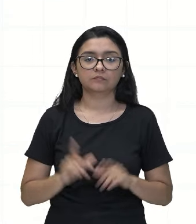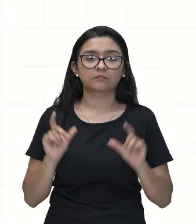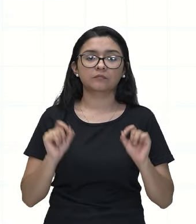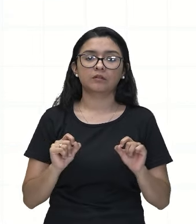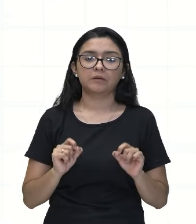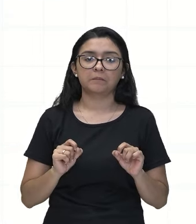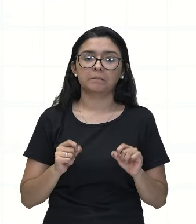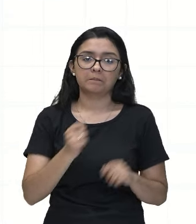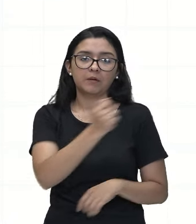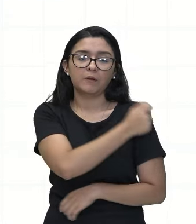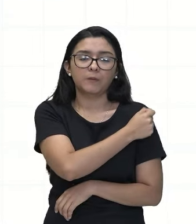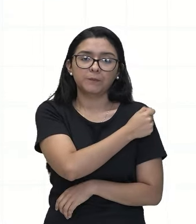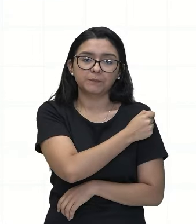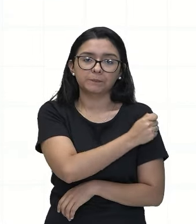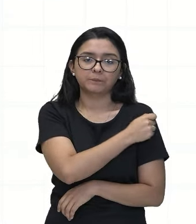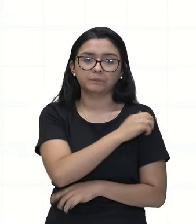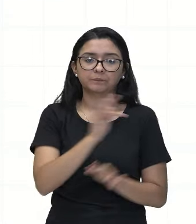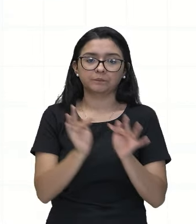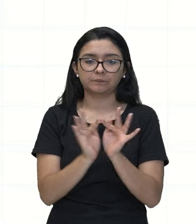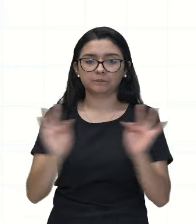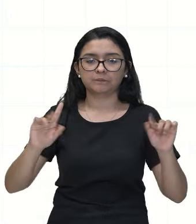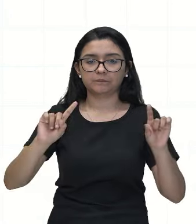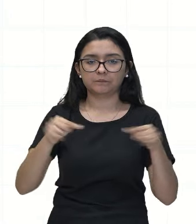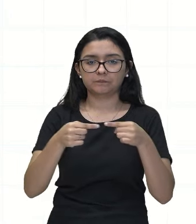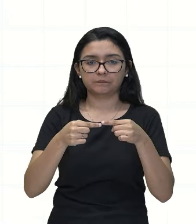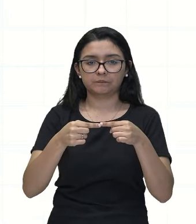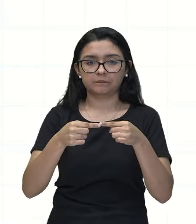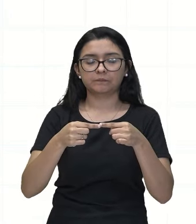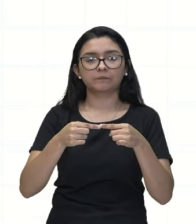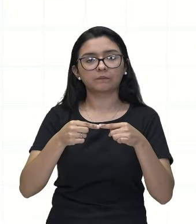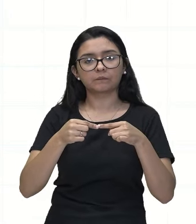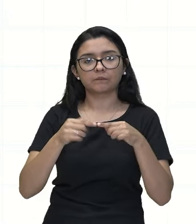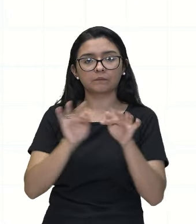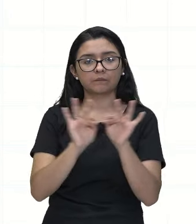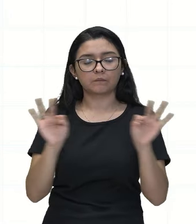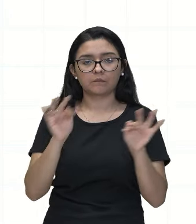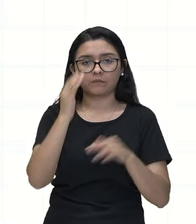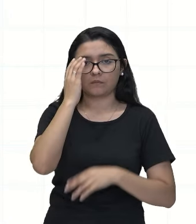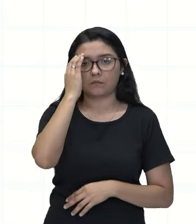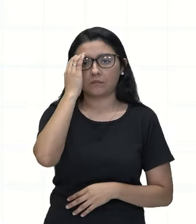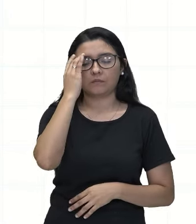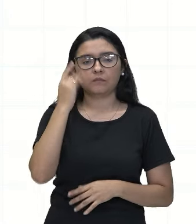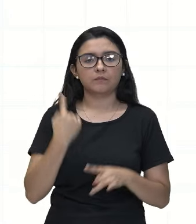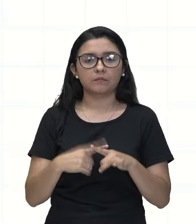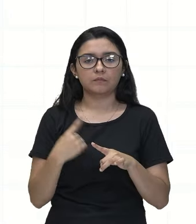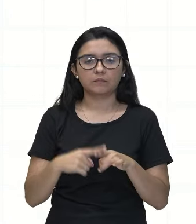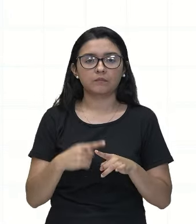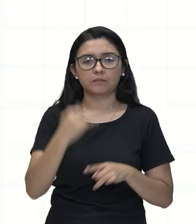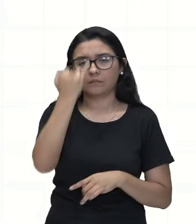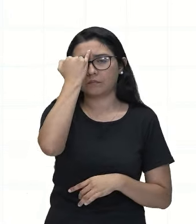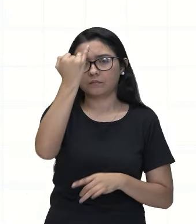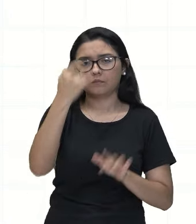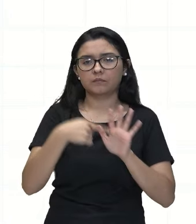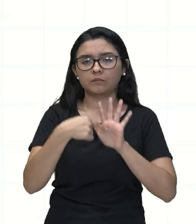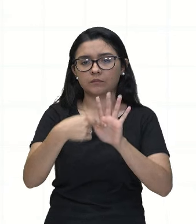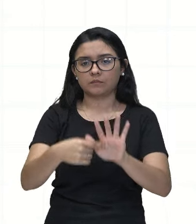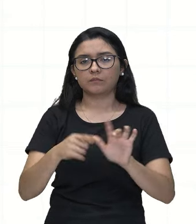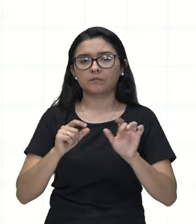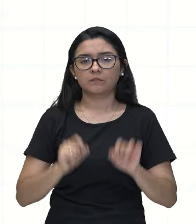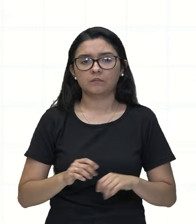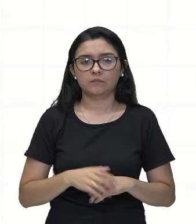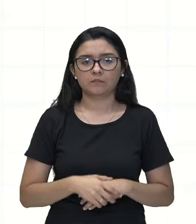mais próximo aqui alunos né vai concordar com alunos porque tá dando ideia de